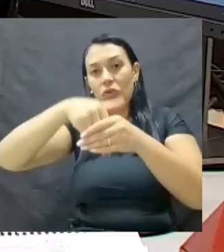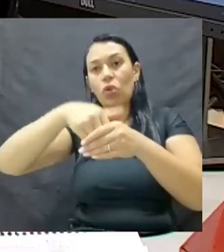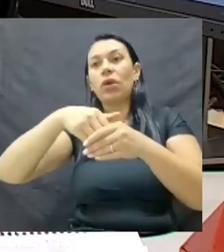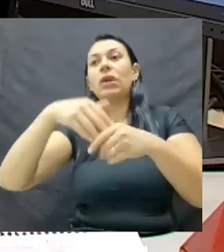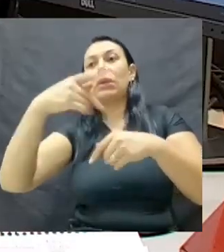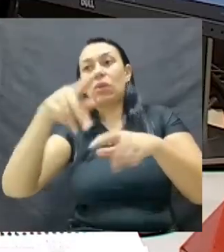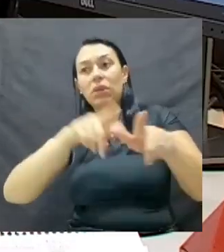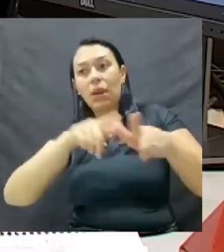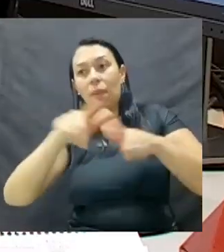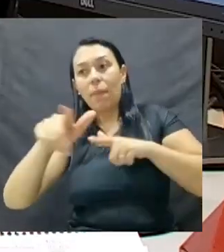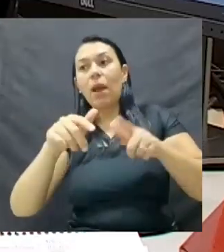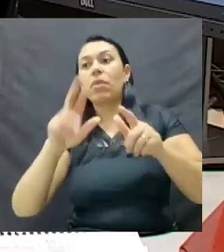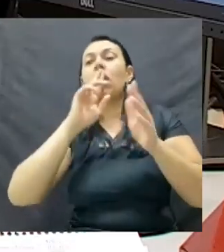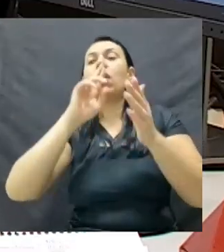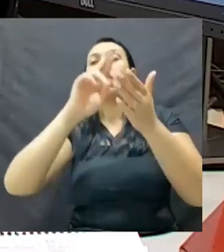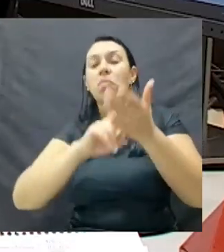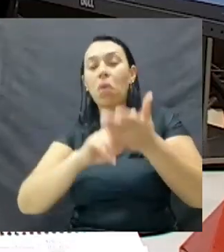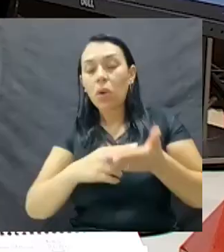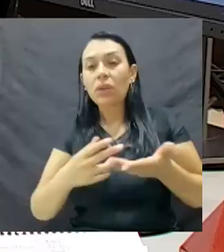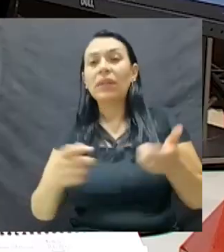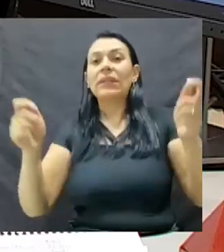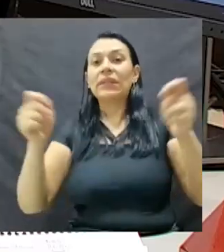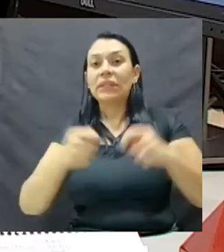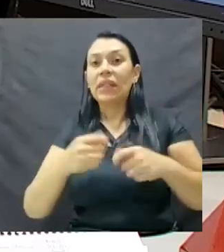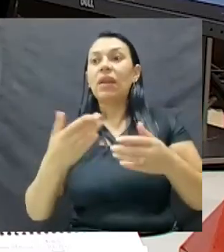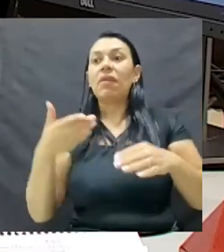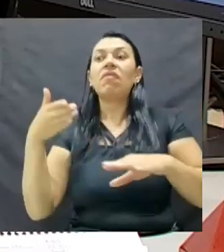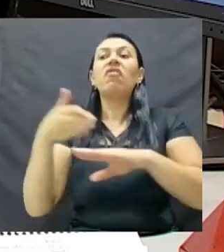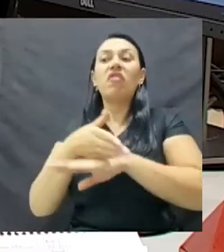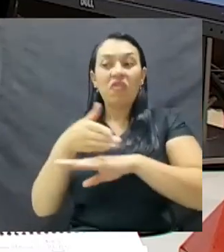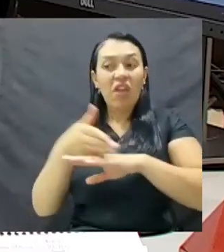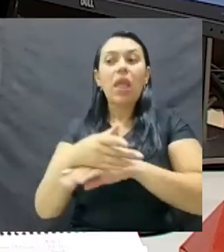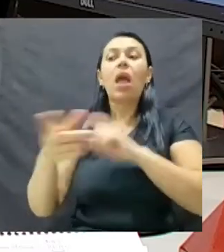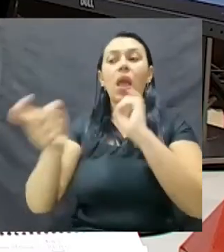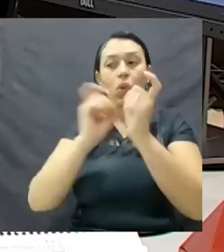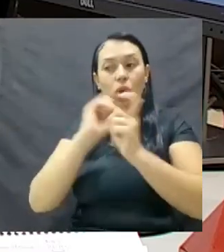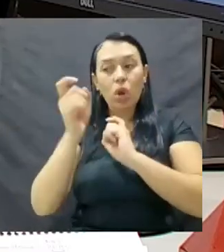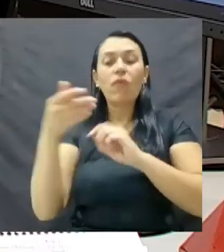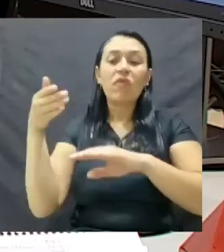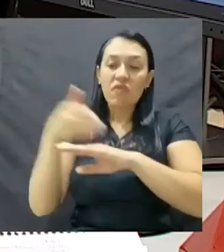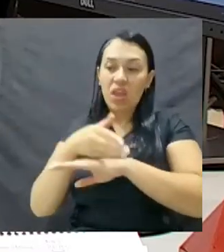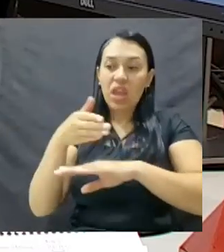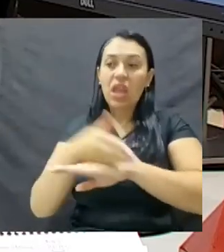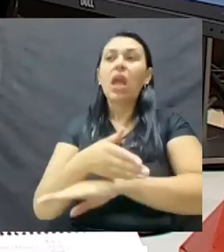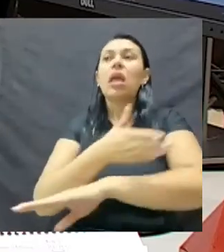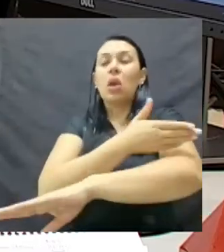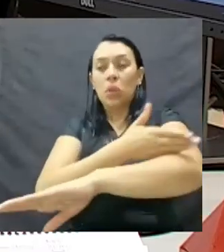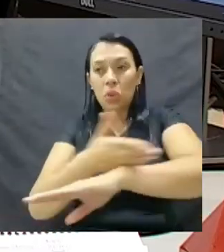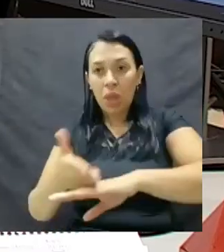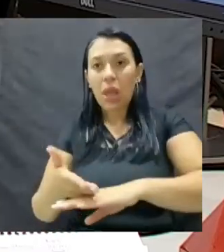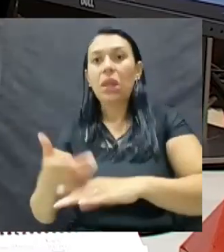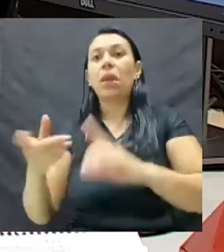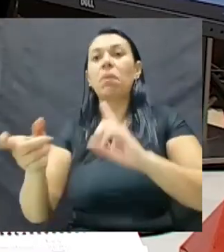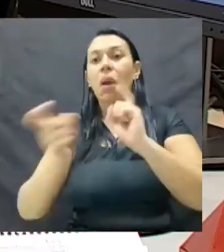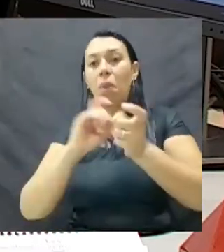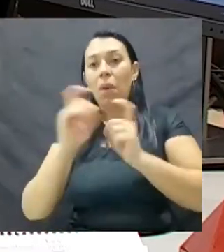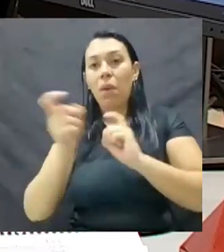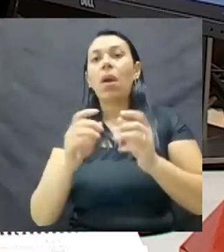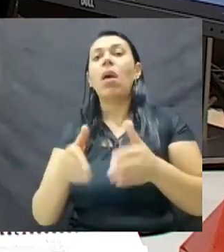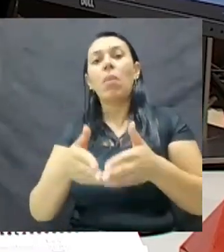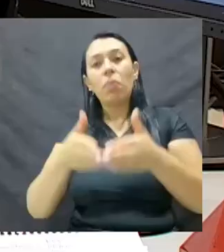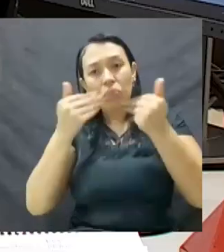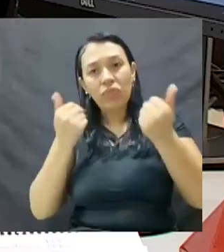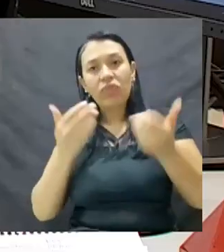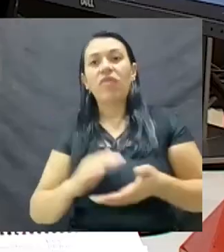Se possível, compareça à Câmara Municipal em audiências públicas para discussão, porque